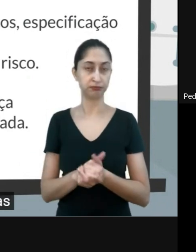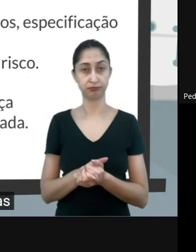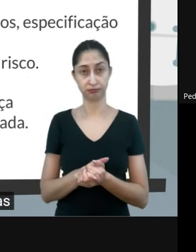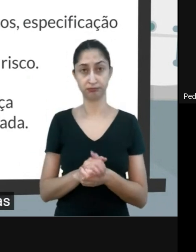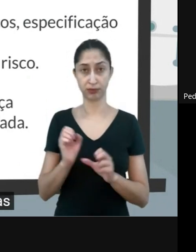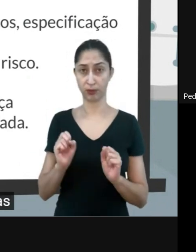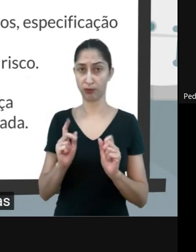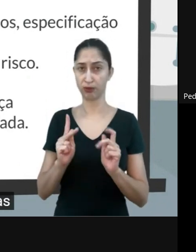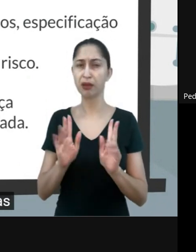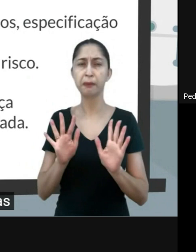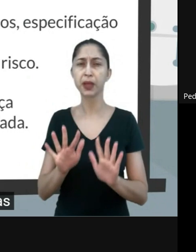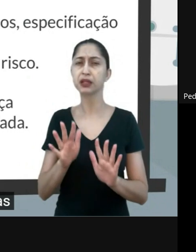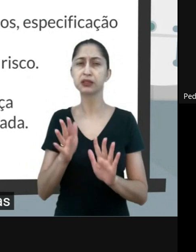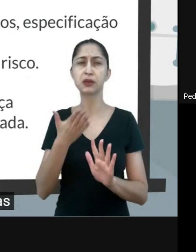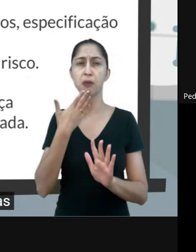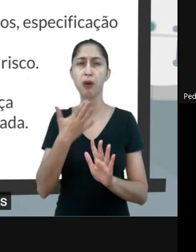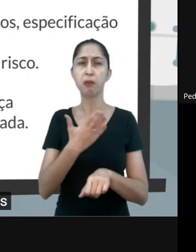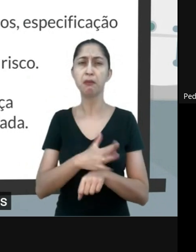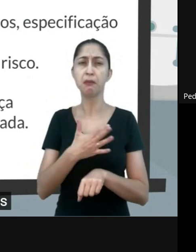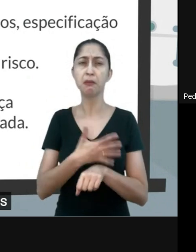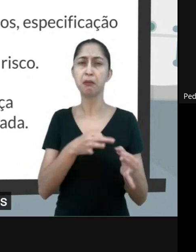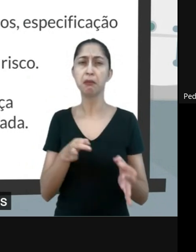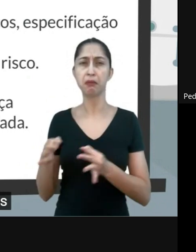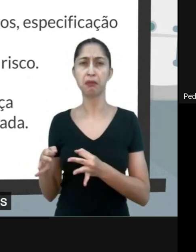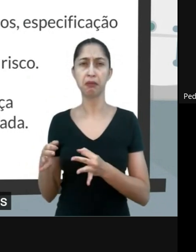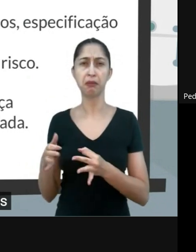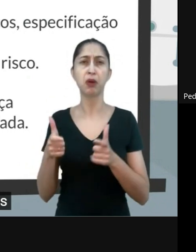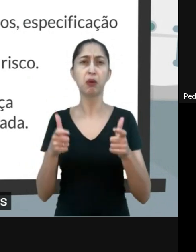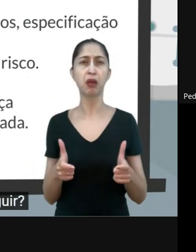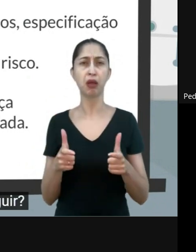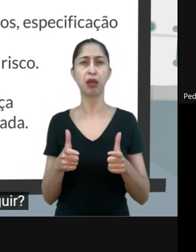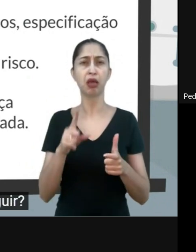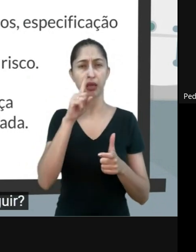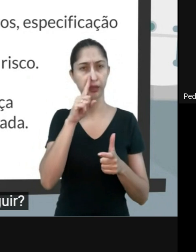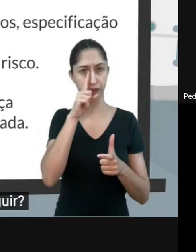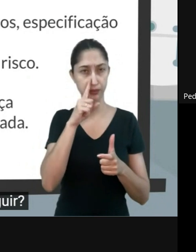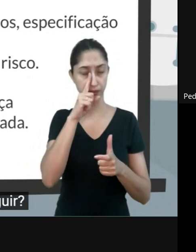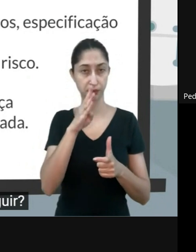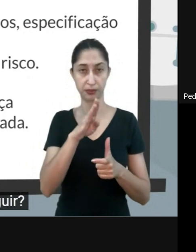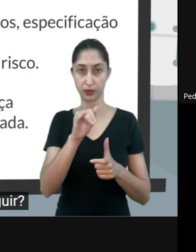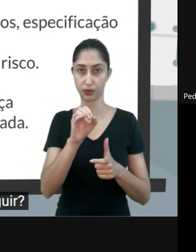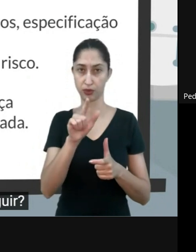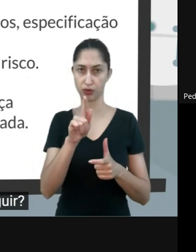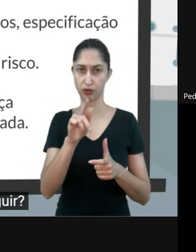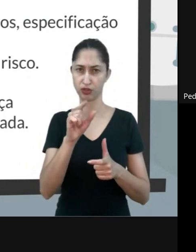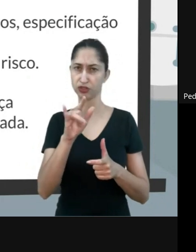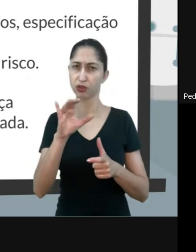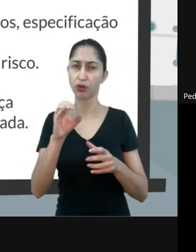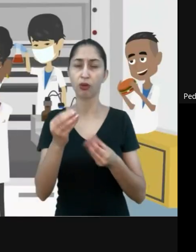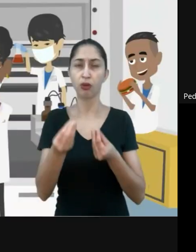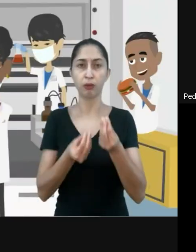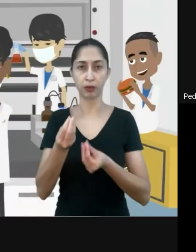Ok, biossegurança. Mas quais as boas práticas para as atividades em locais com riscos biológicos que eu devo seguir?